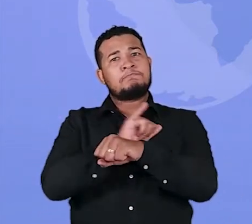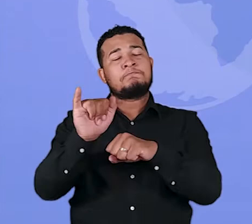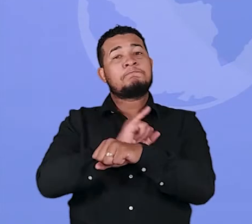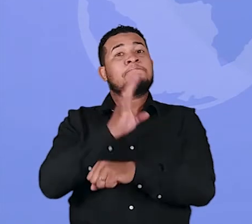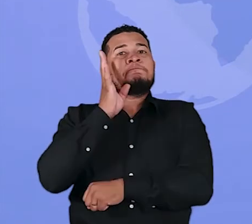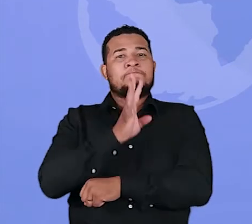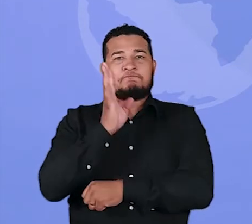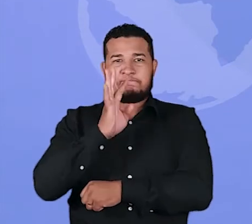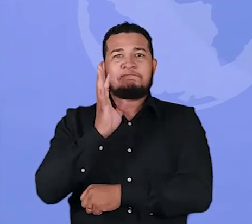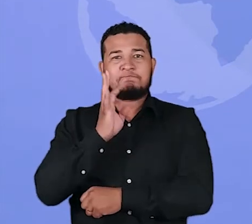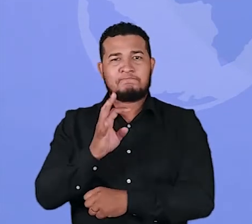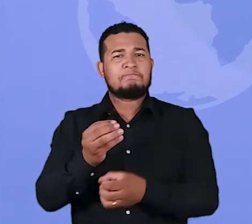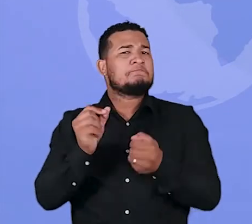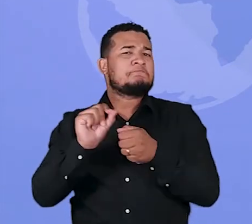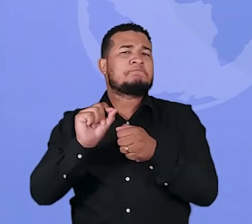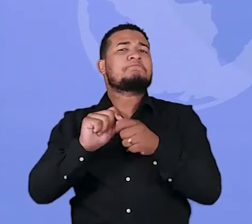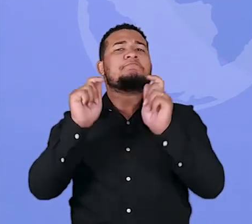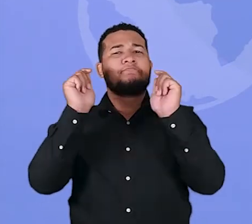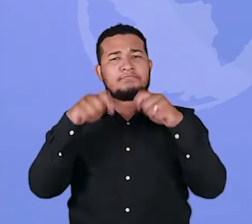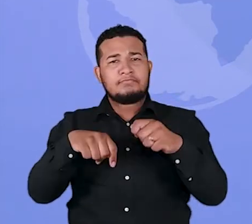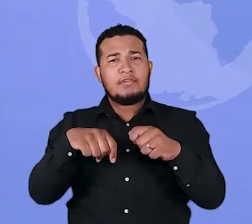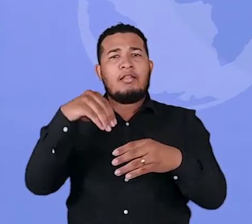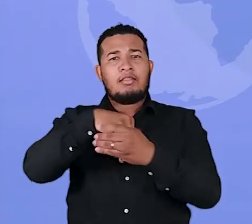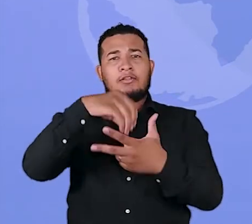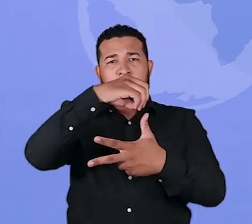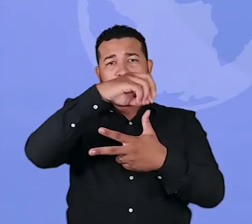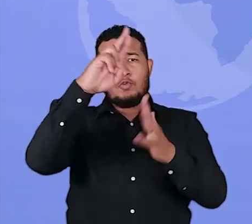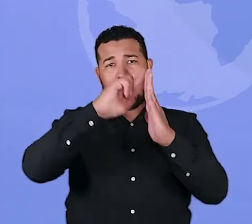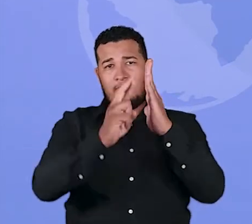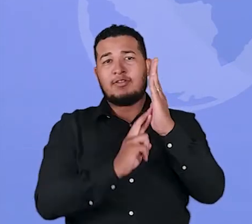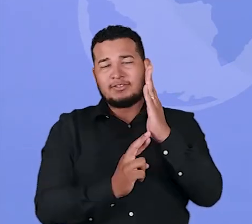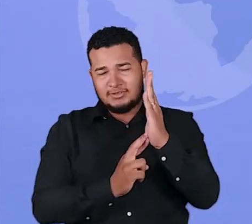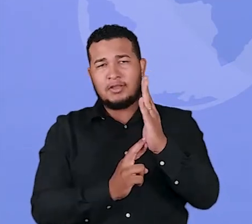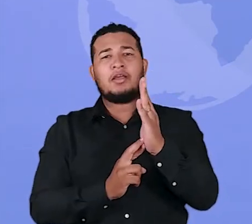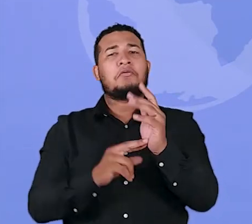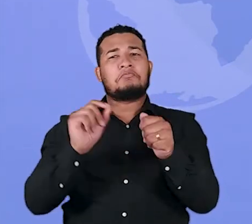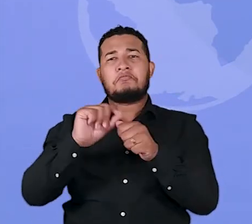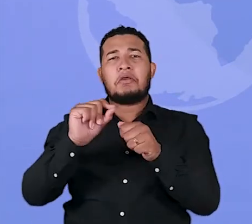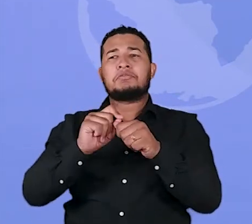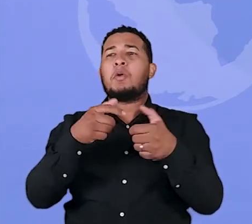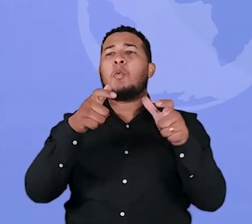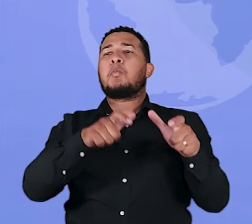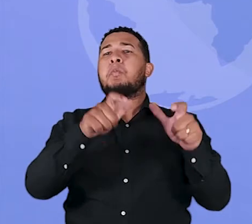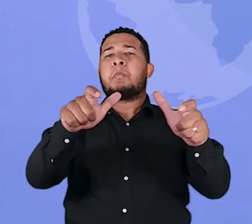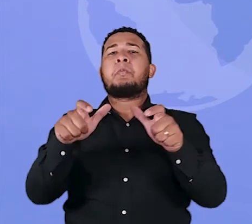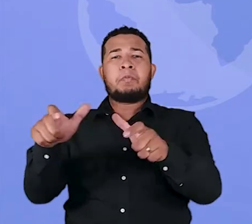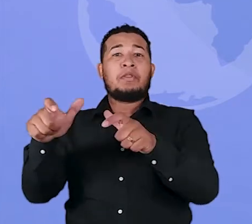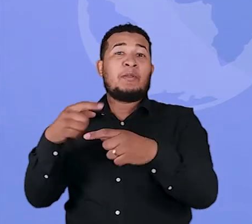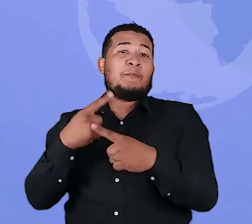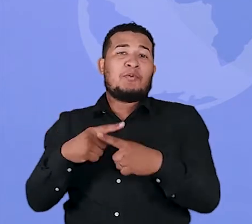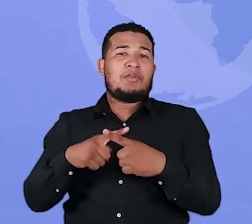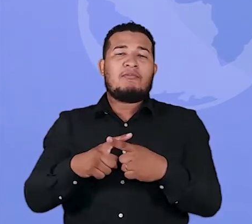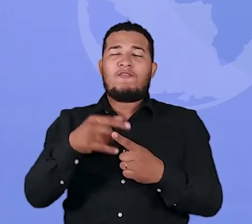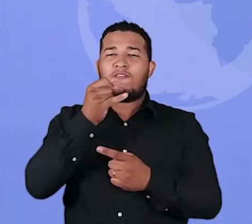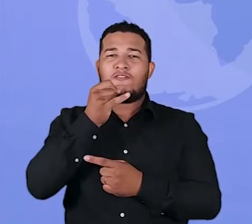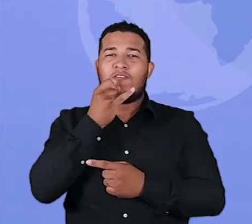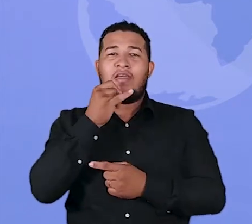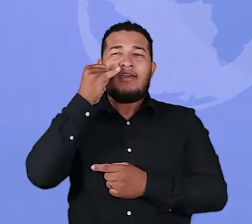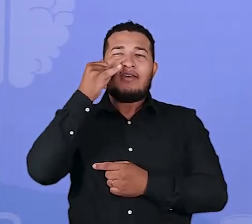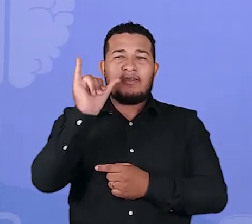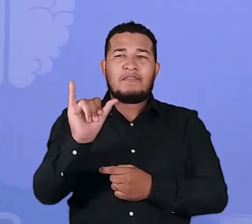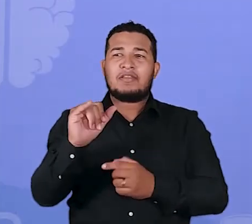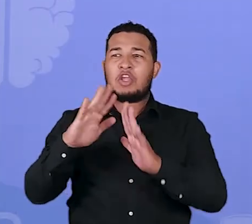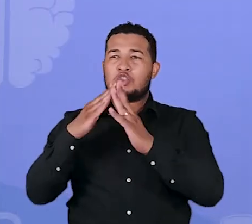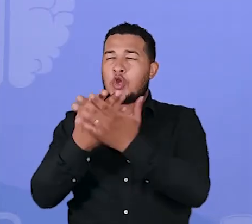recurso muito legal que você pode fazer nas redações que você escreve, porque você não fica